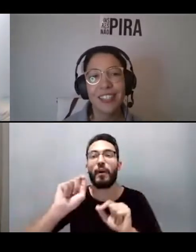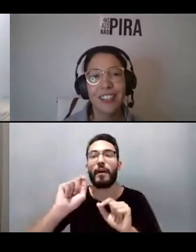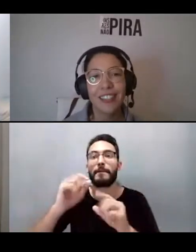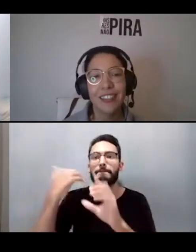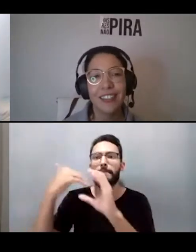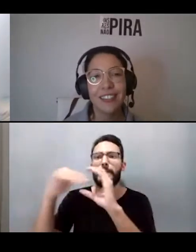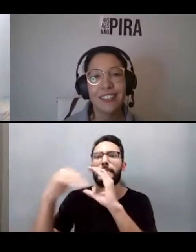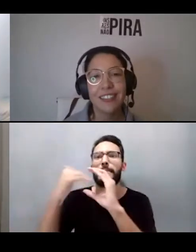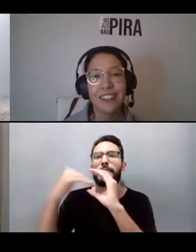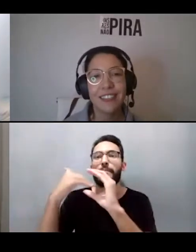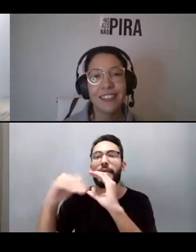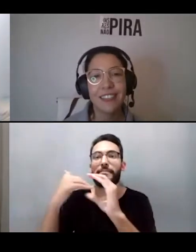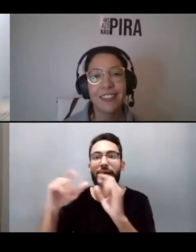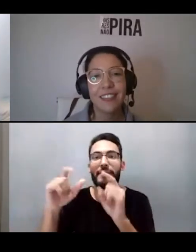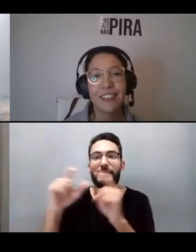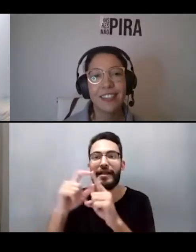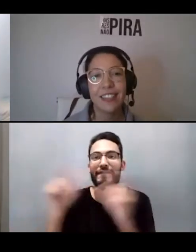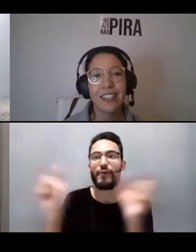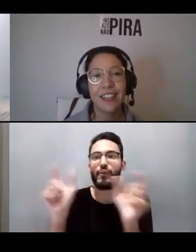palavras.